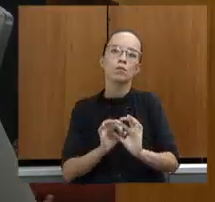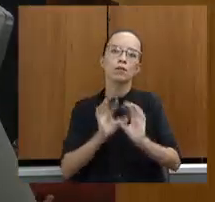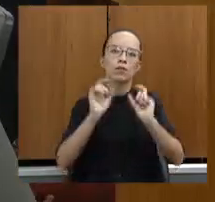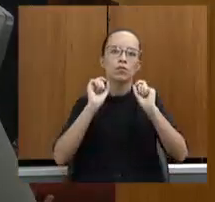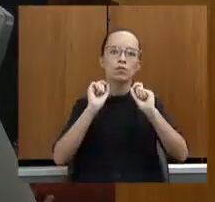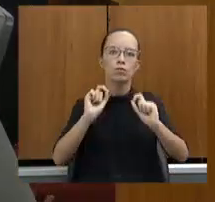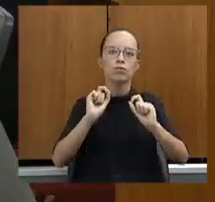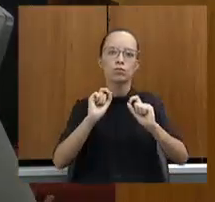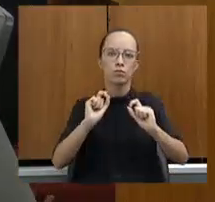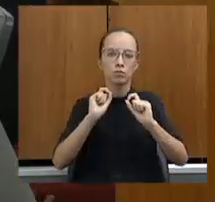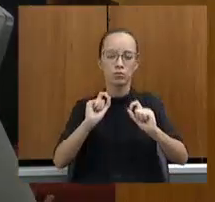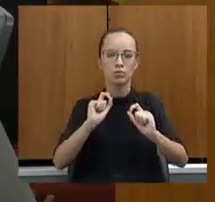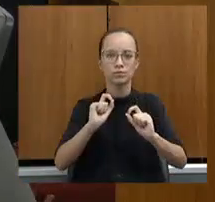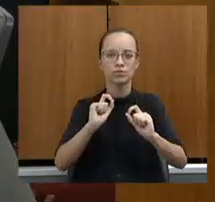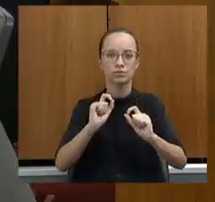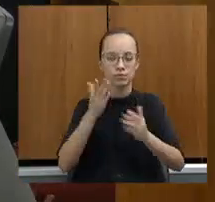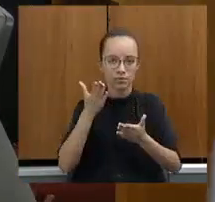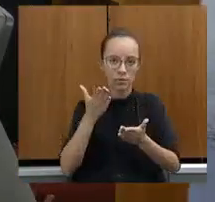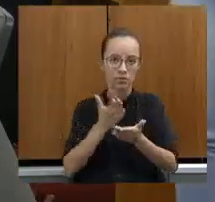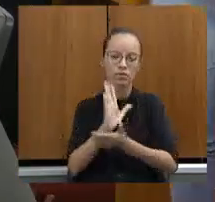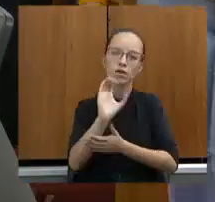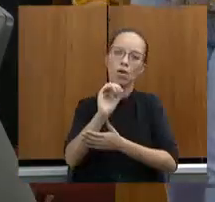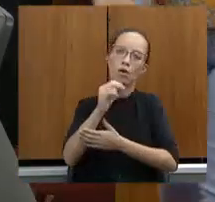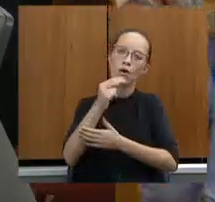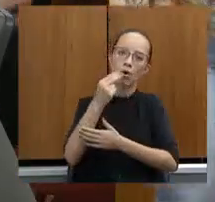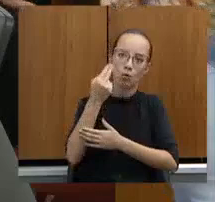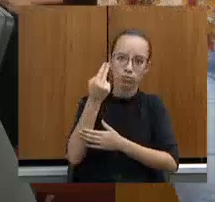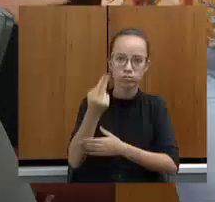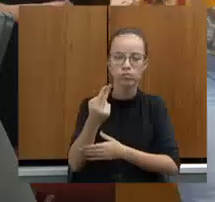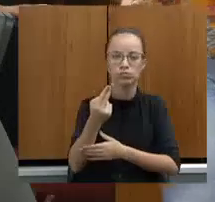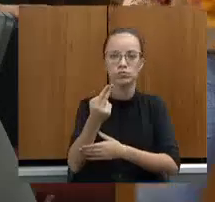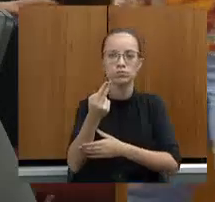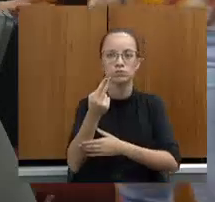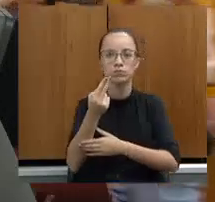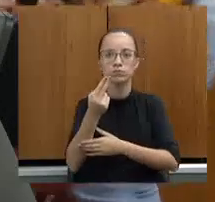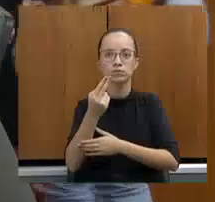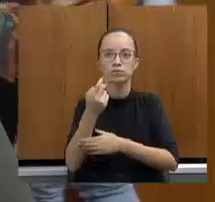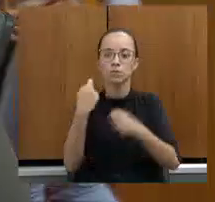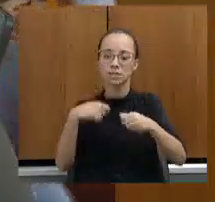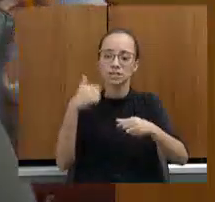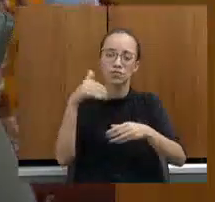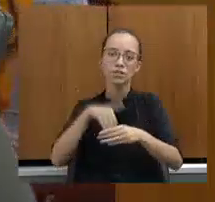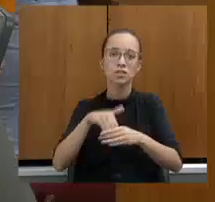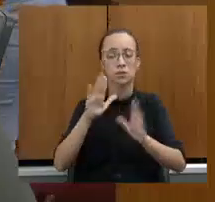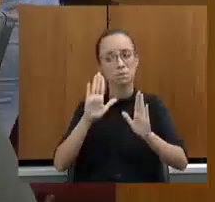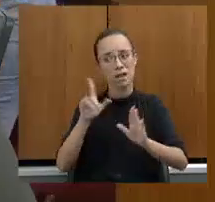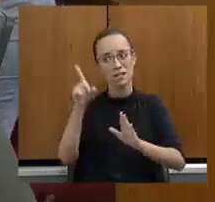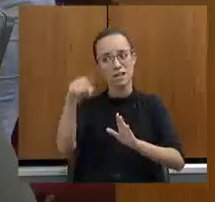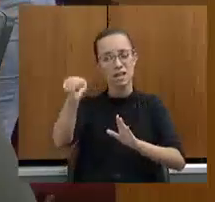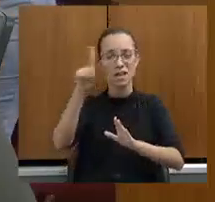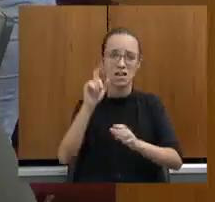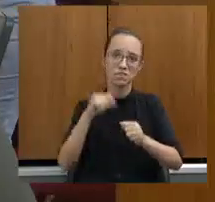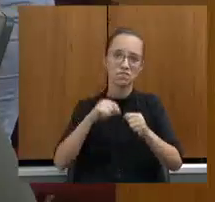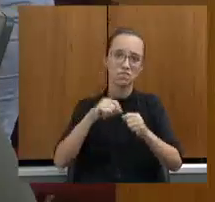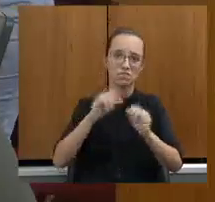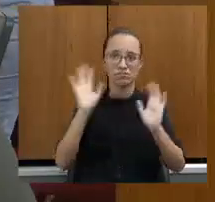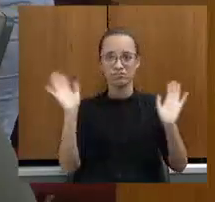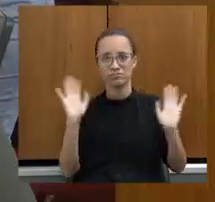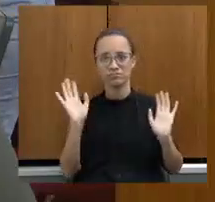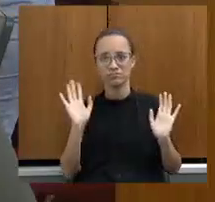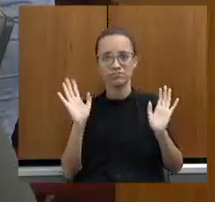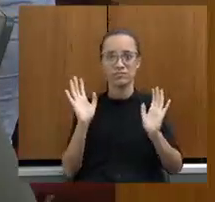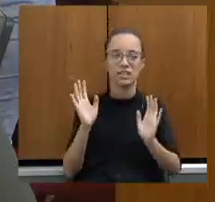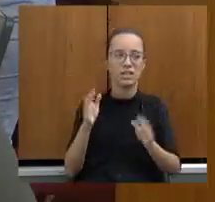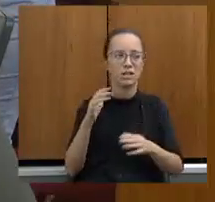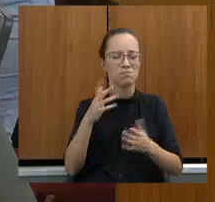sem passar pela casa a aprovação ou aprovação reprovação mas seu projeto ser votado jamais mas fizeram fizeram essa como tem feito